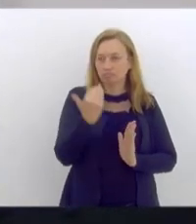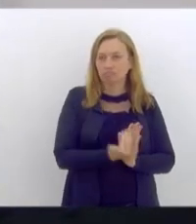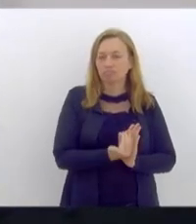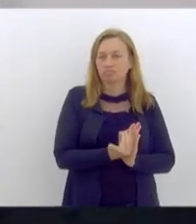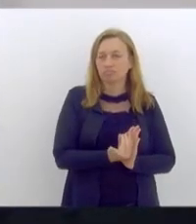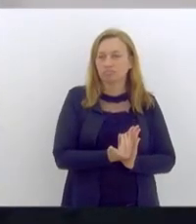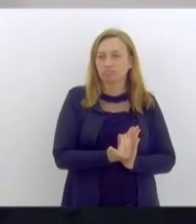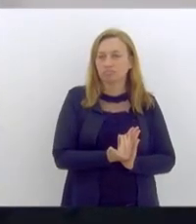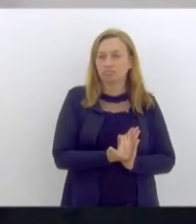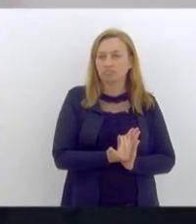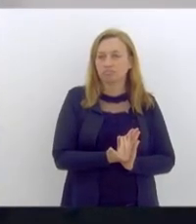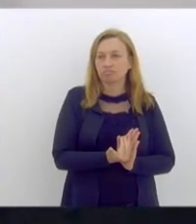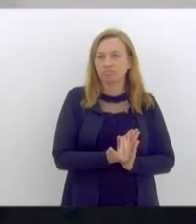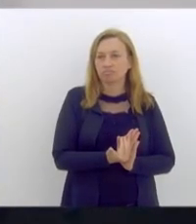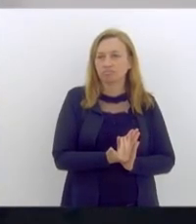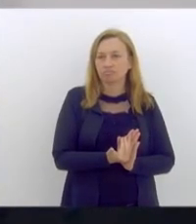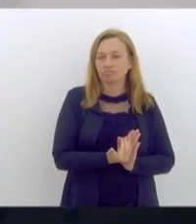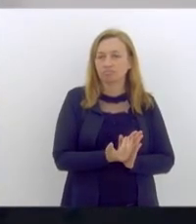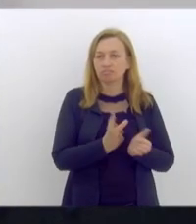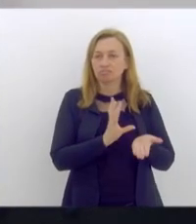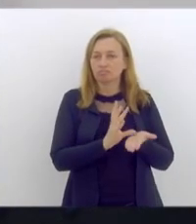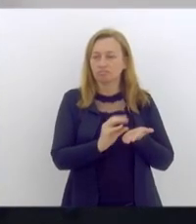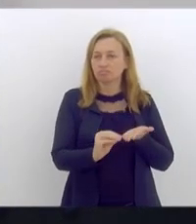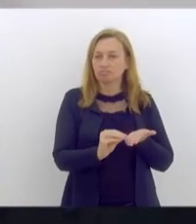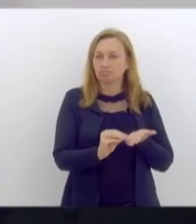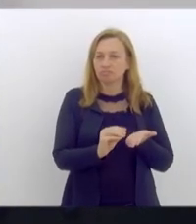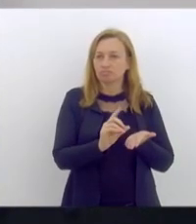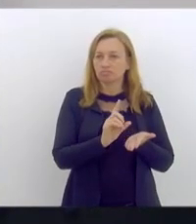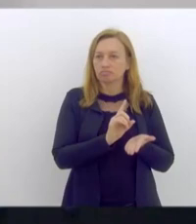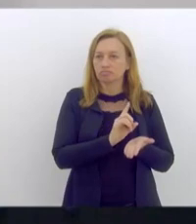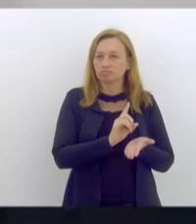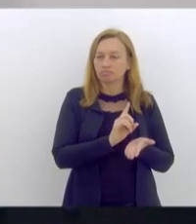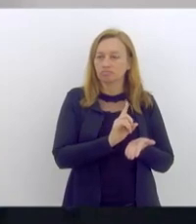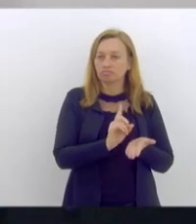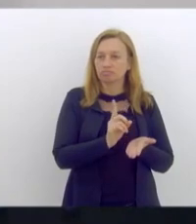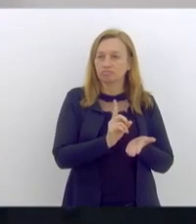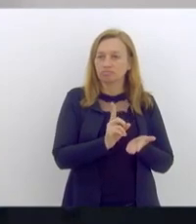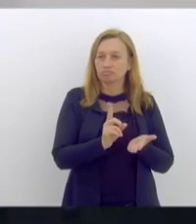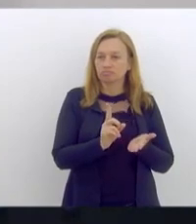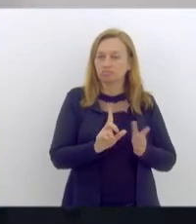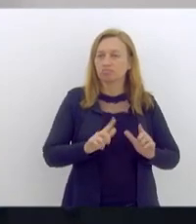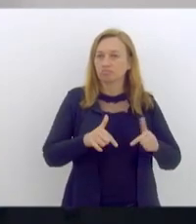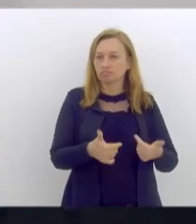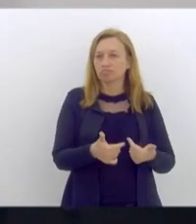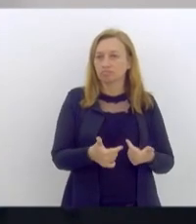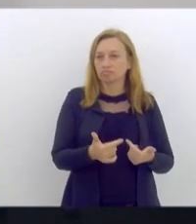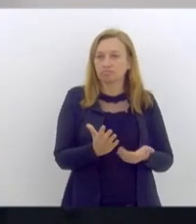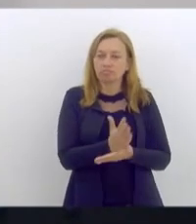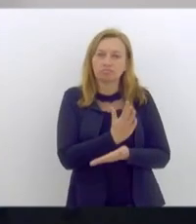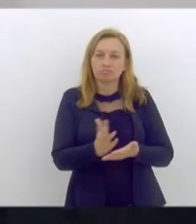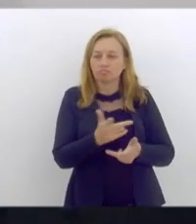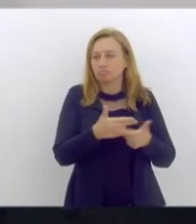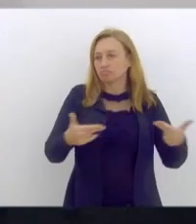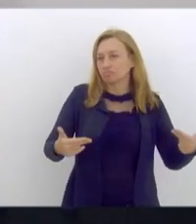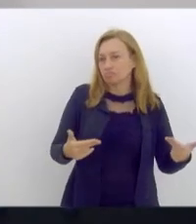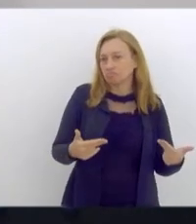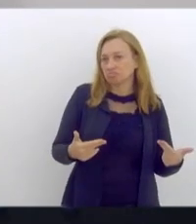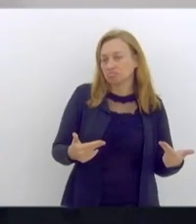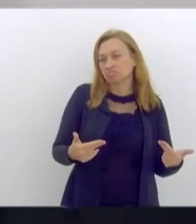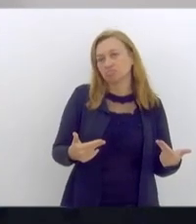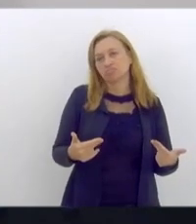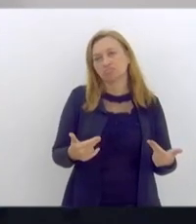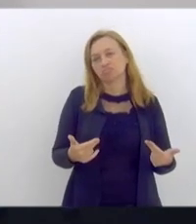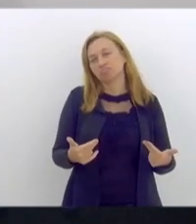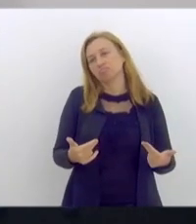se as altas das reuniões não são publicizadas porque muitas vezes não tem a reunião e às vezes tem a reunião